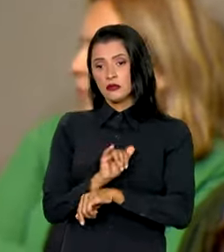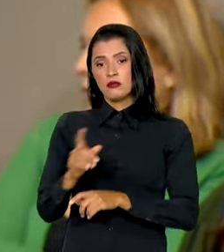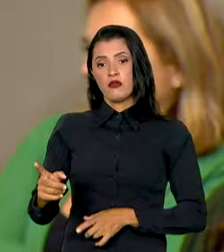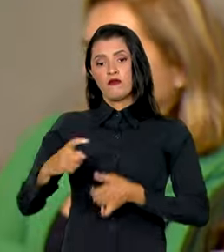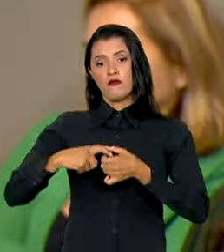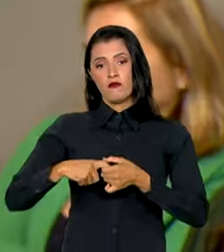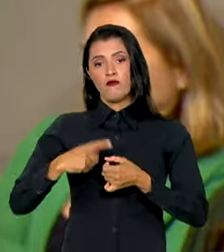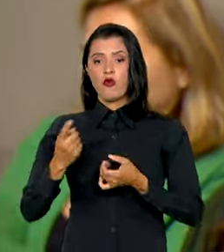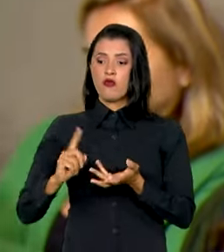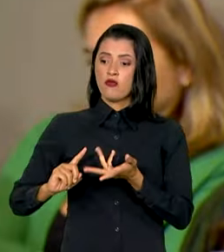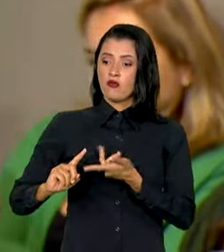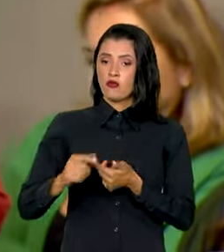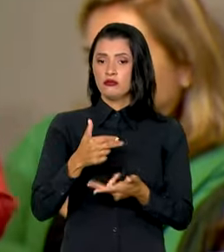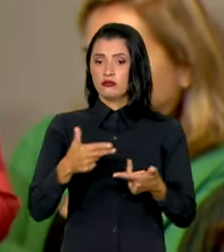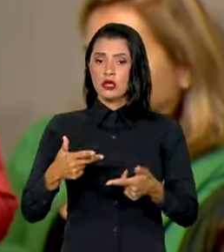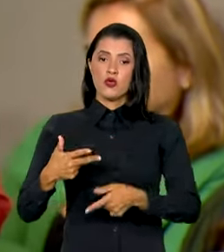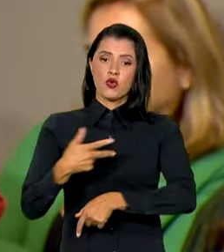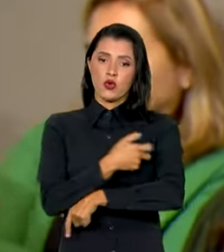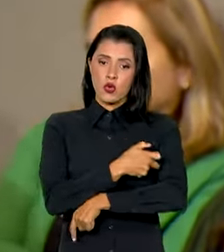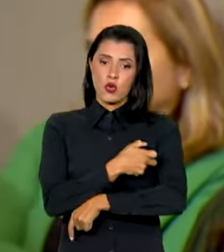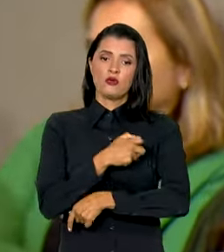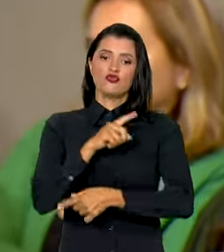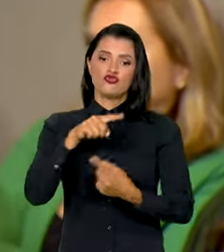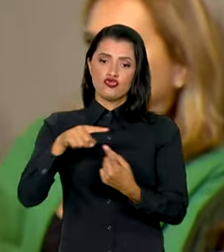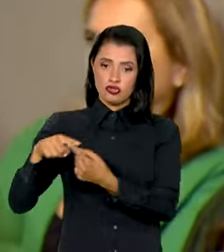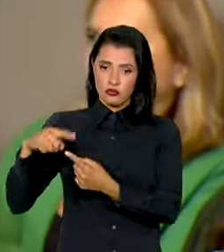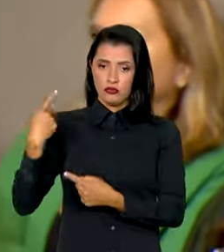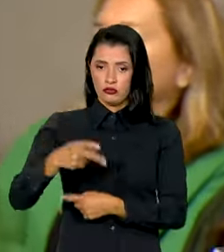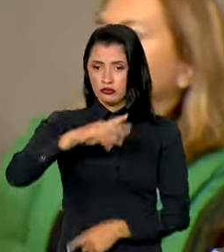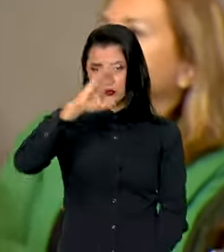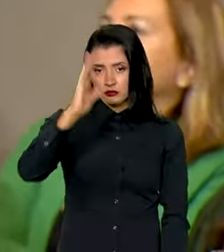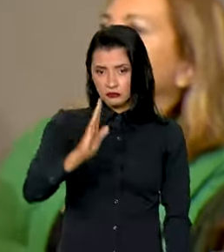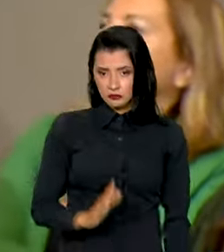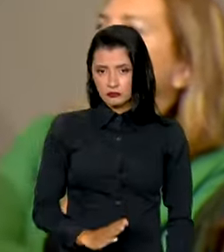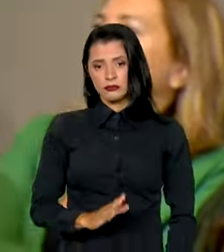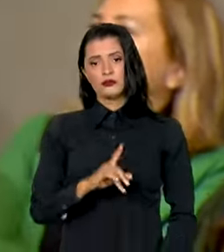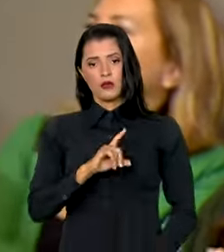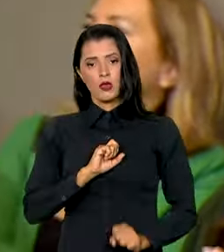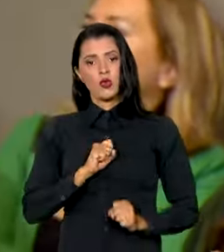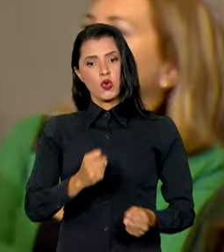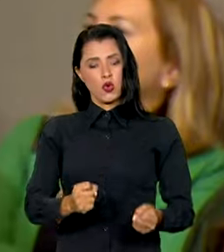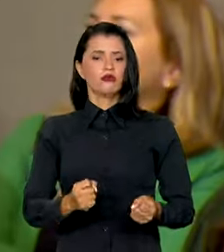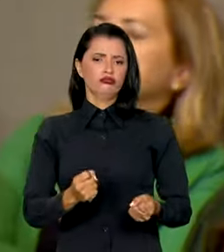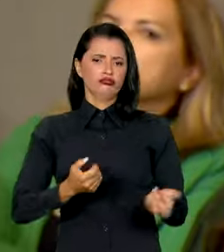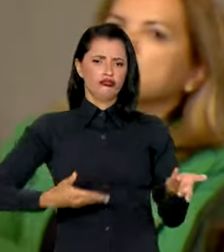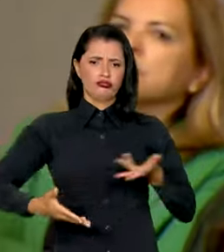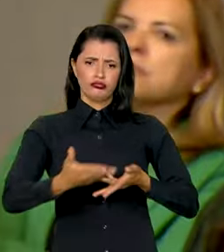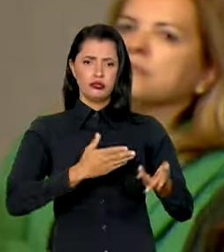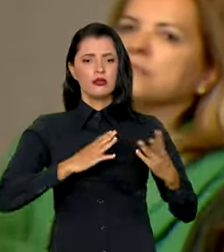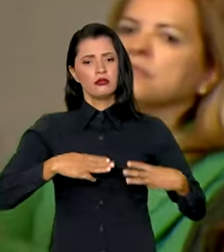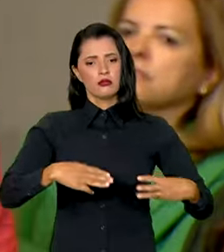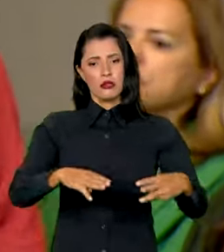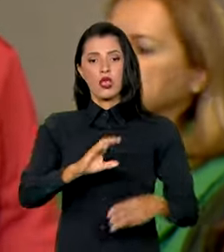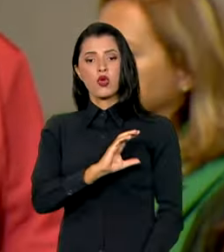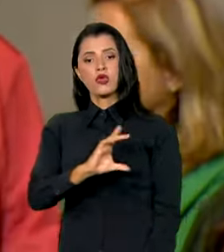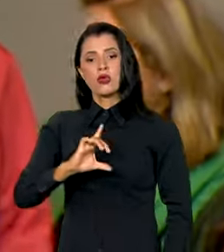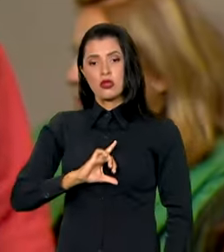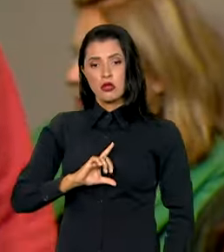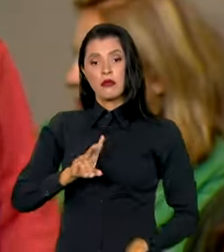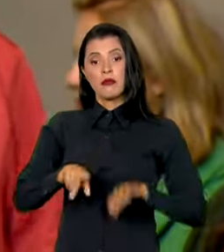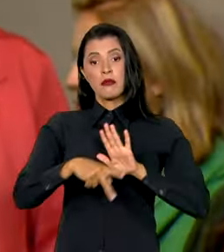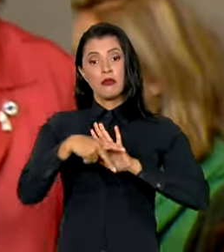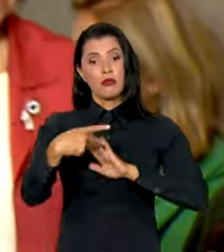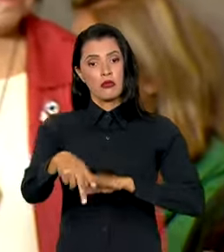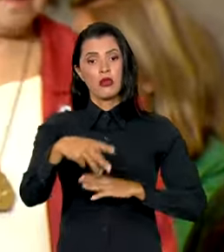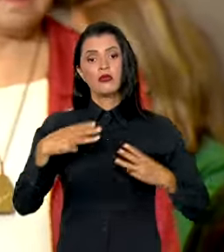recuperar as altas coberturas vacinais do Brasil. A iniciativa interministerial é coordenada pelo Ministério da Saúde